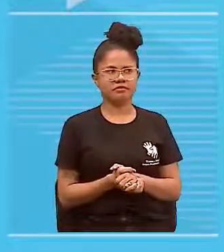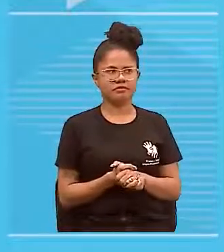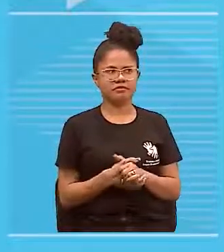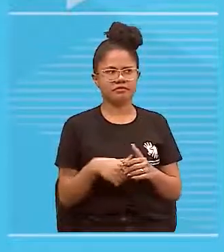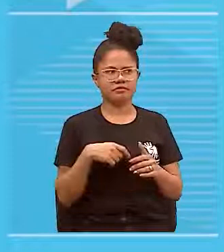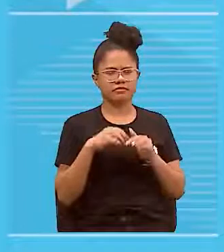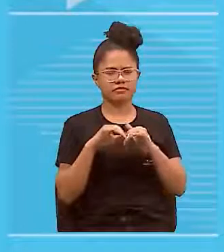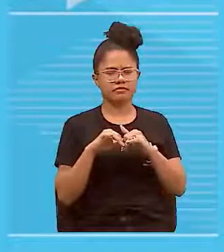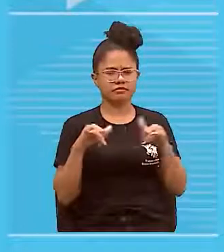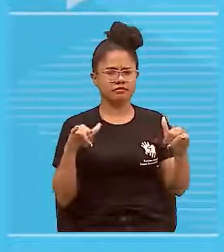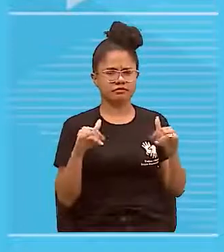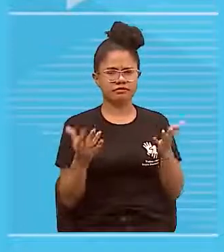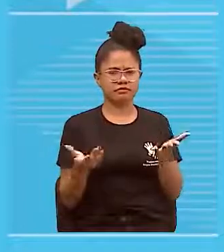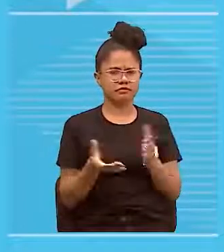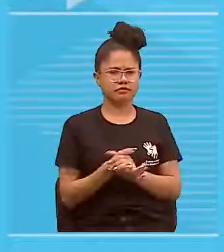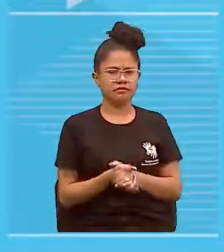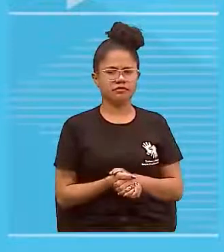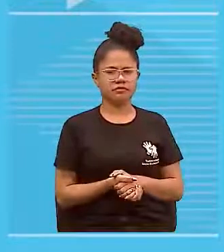Existe? Para lá, cerrado.